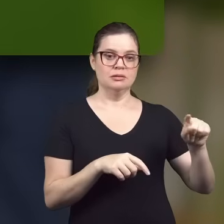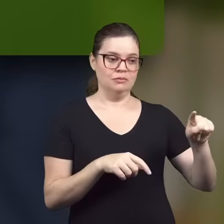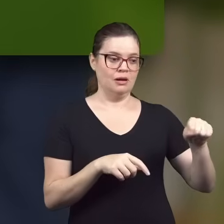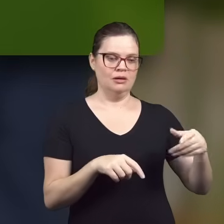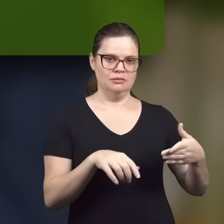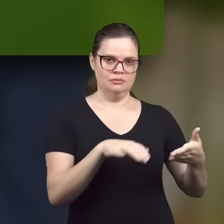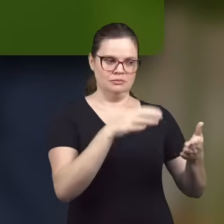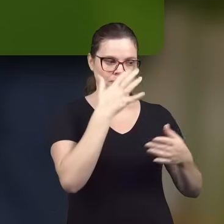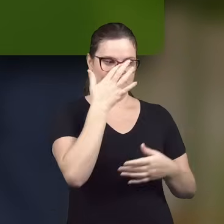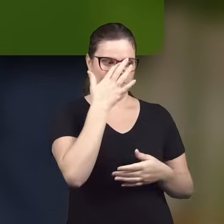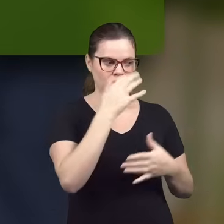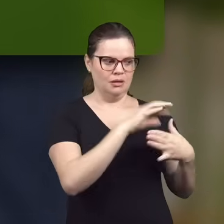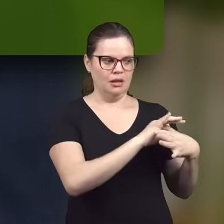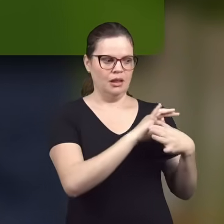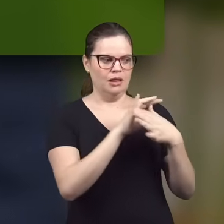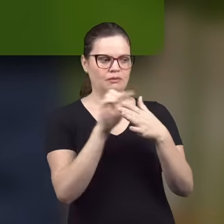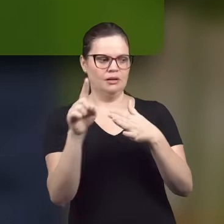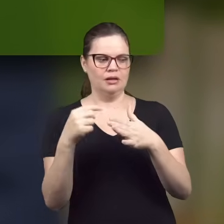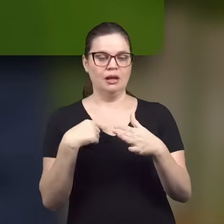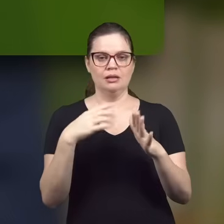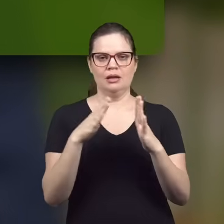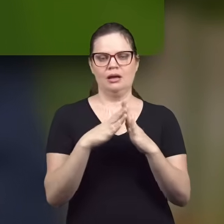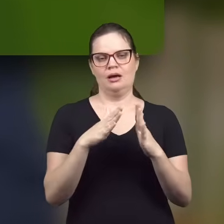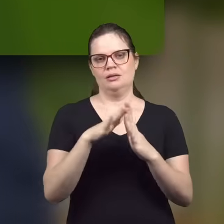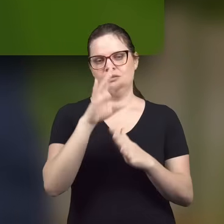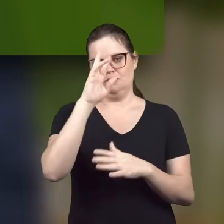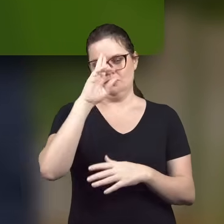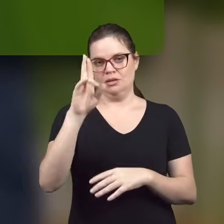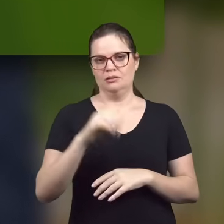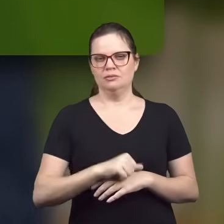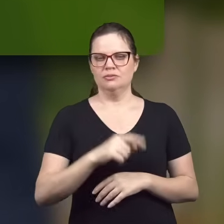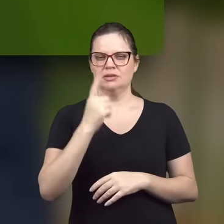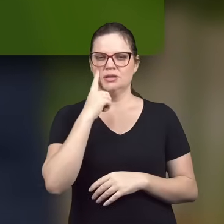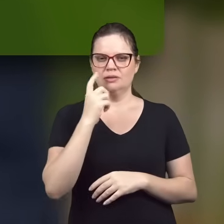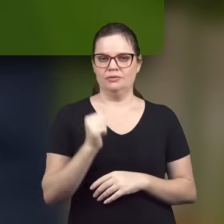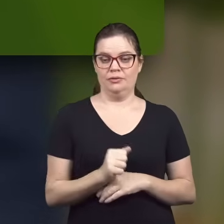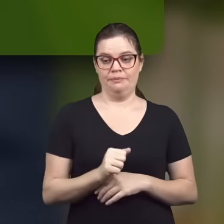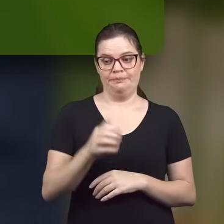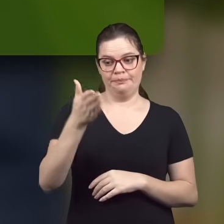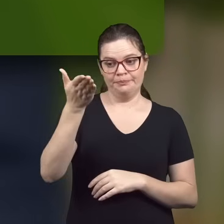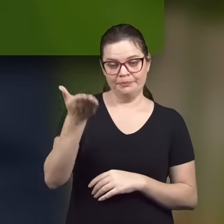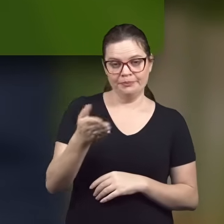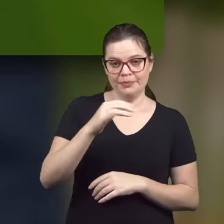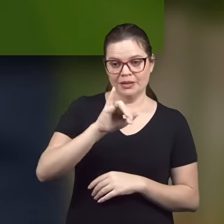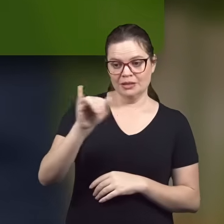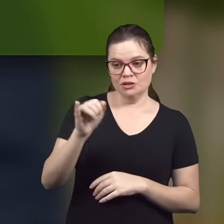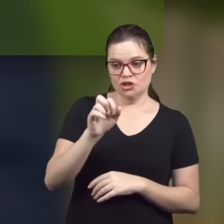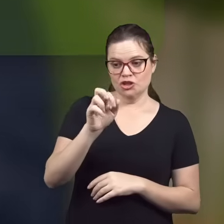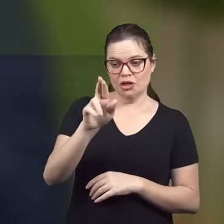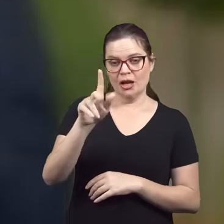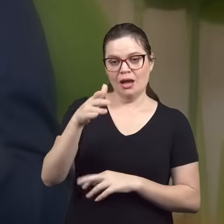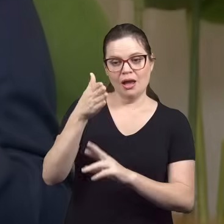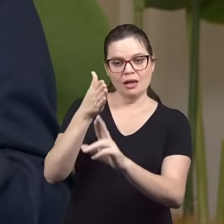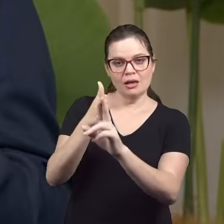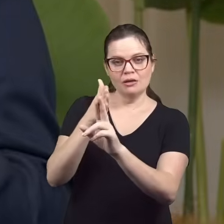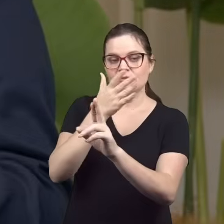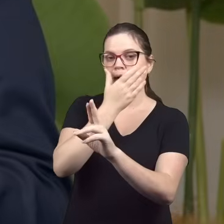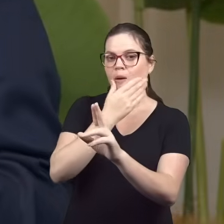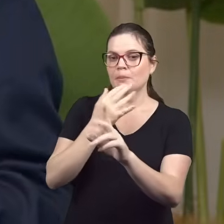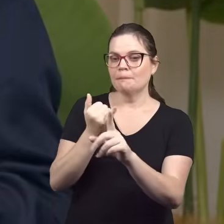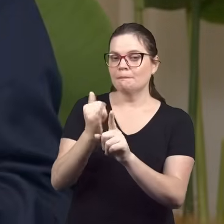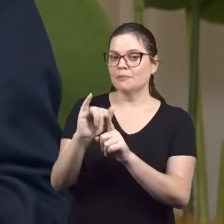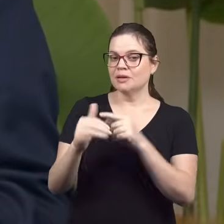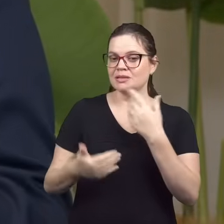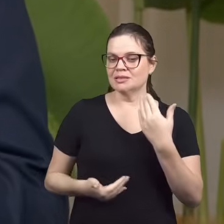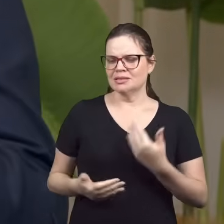E você imagina a cena de alguém, referência como o profeta Jeremias, um homem servo